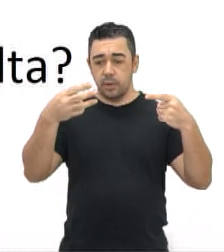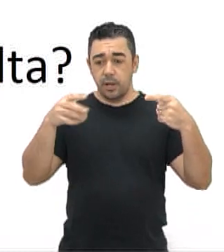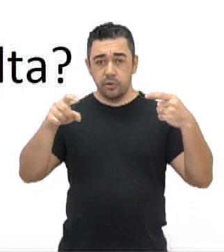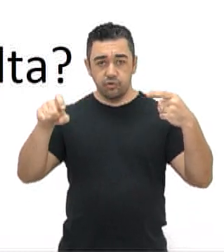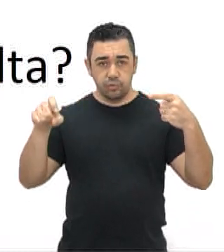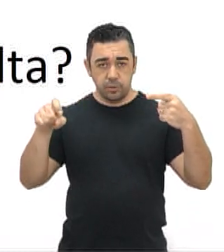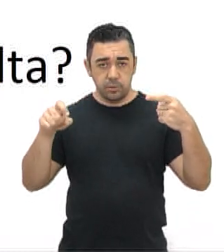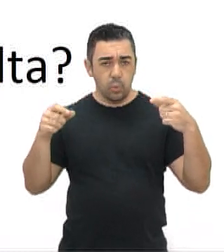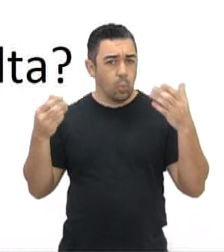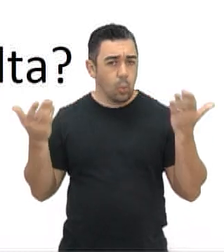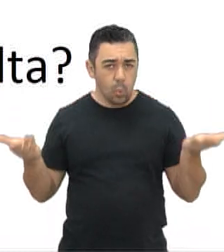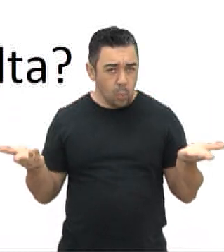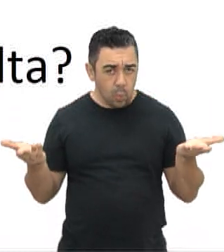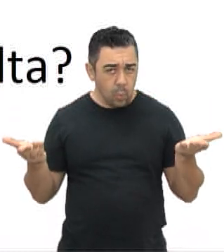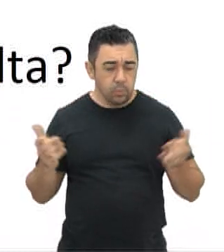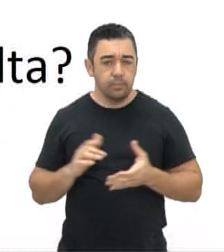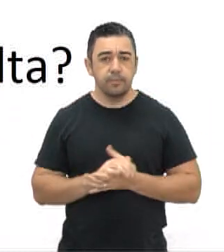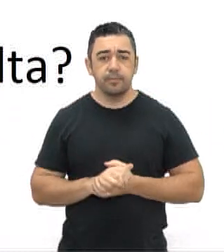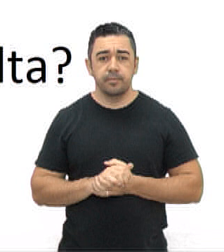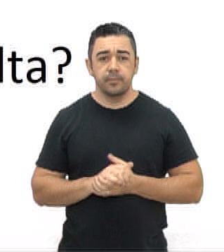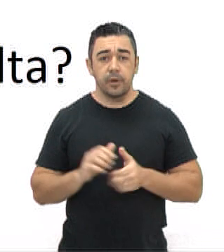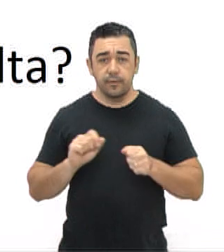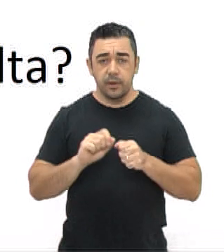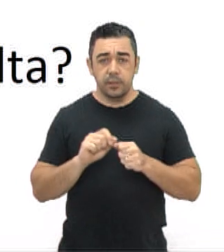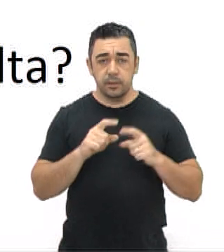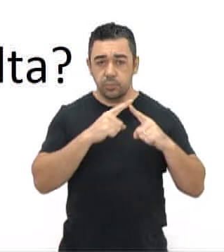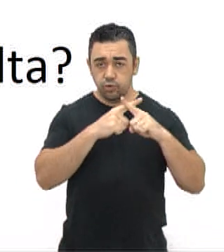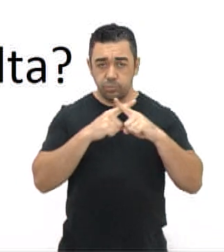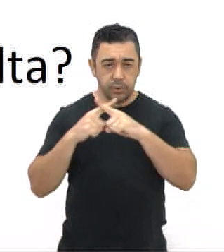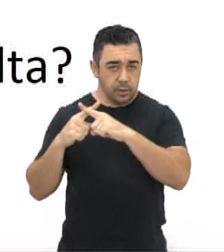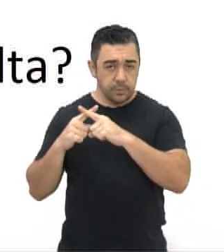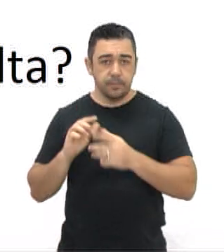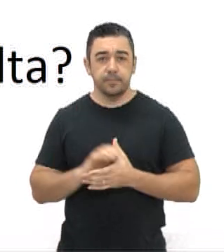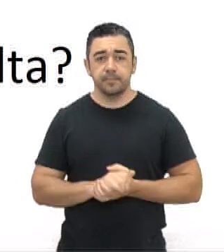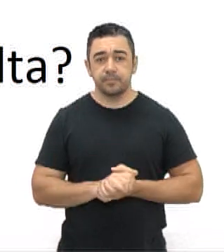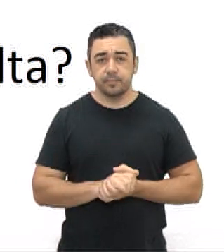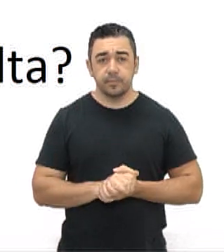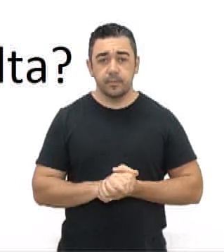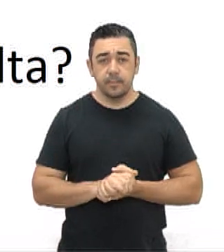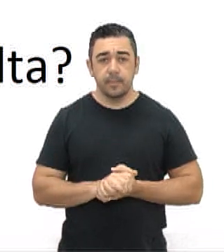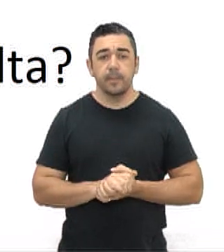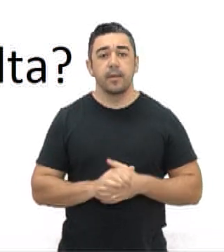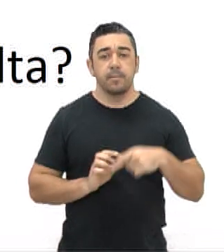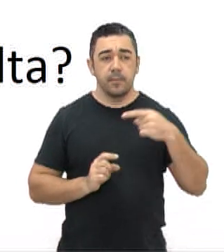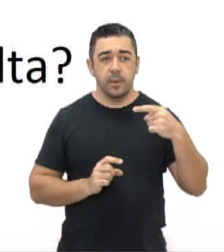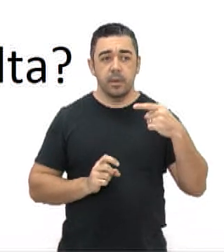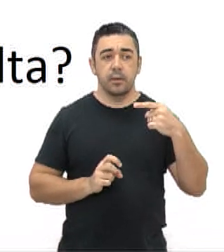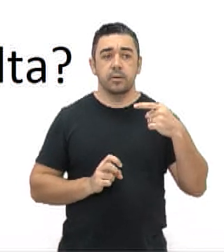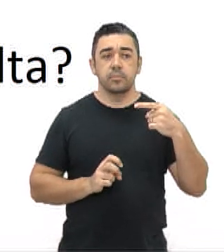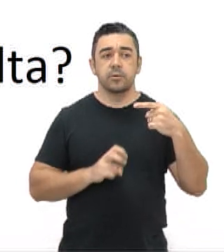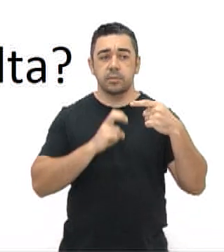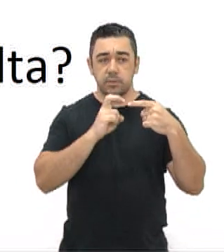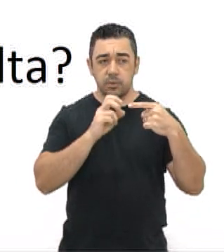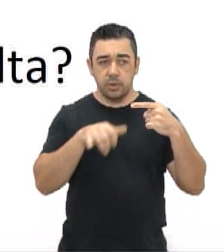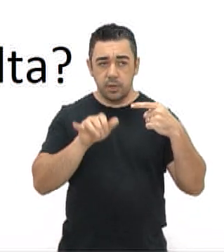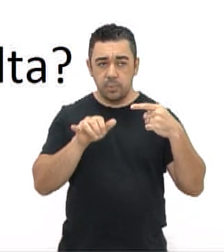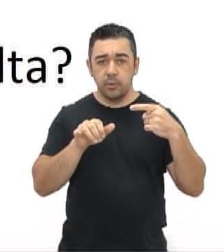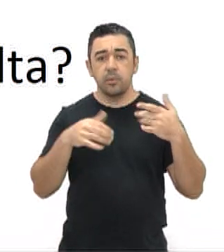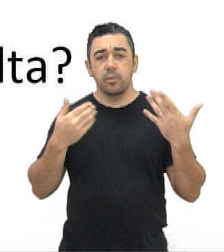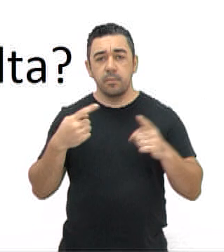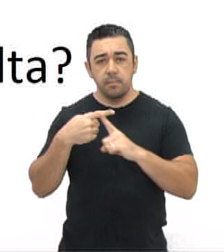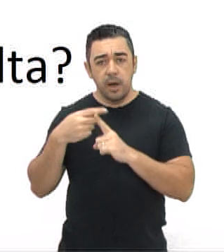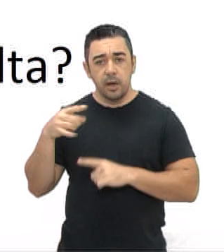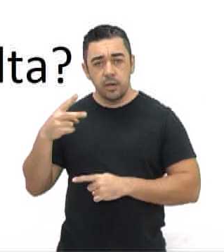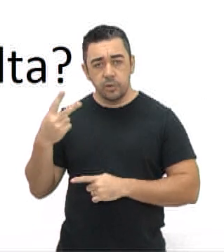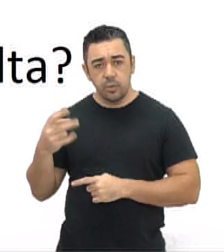3x, o que vai resultar? Multiplicando menos 5y por mais 2y, o que resulta?